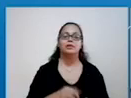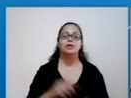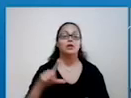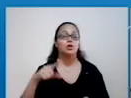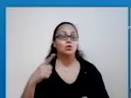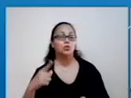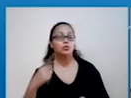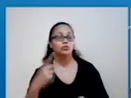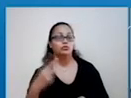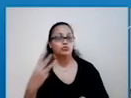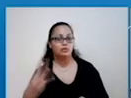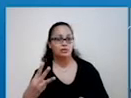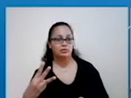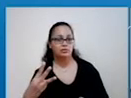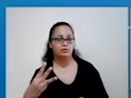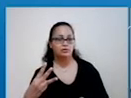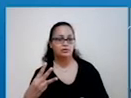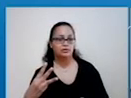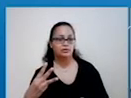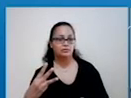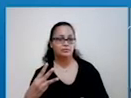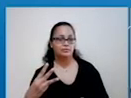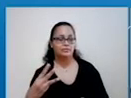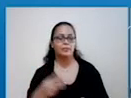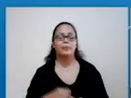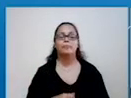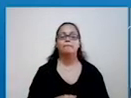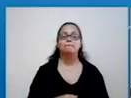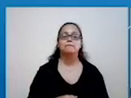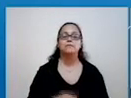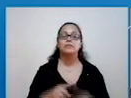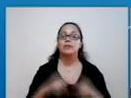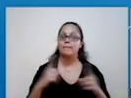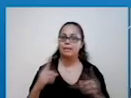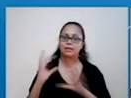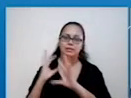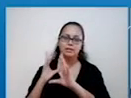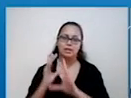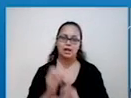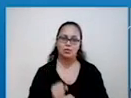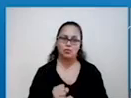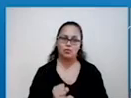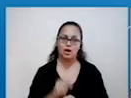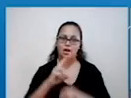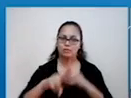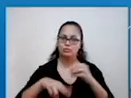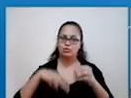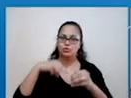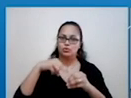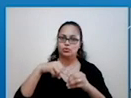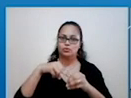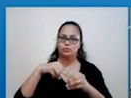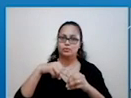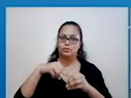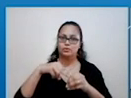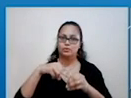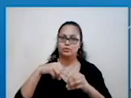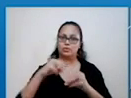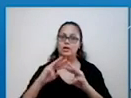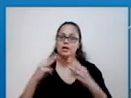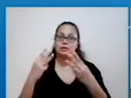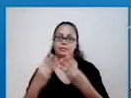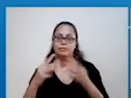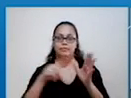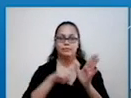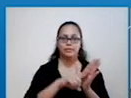atômicos, magnésio 12 e sódio 11. Mas se calcularmos os seus números de nêutrons, que seria o número de massa menos o